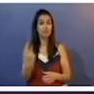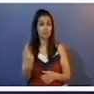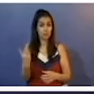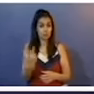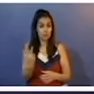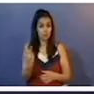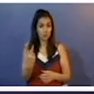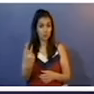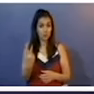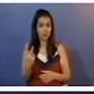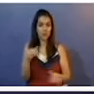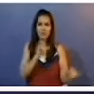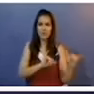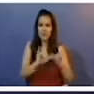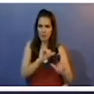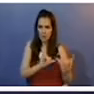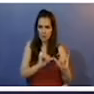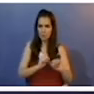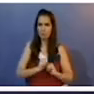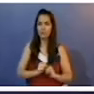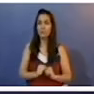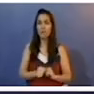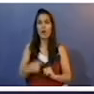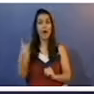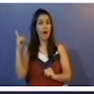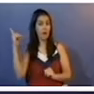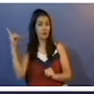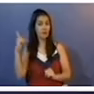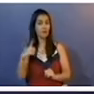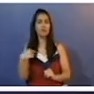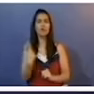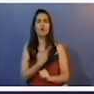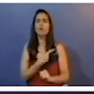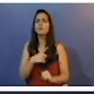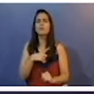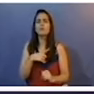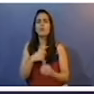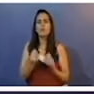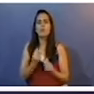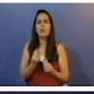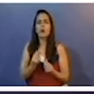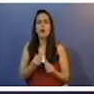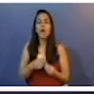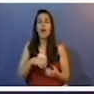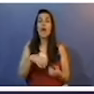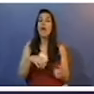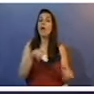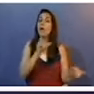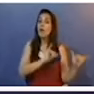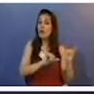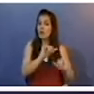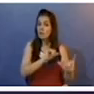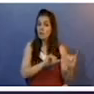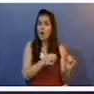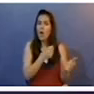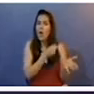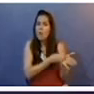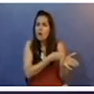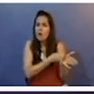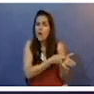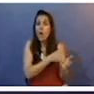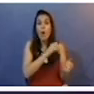formados por dois elementos. Então, aqui a gente vai ter como elemento obrigatório a presença